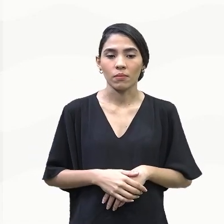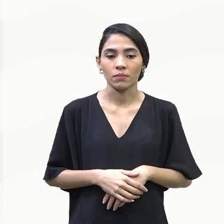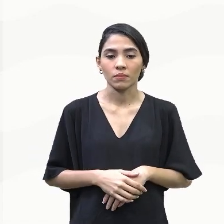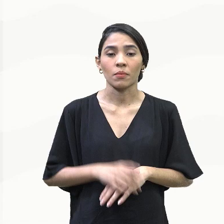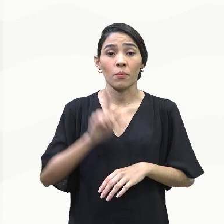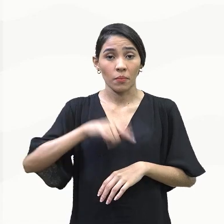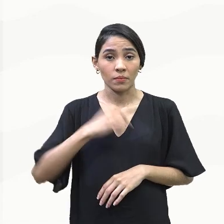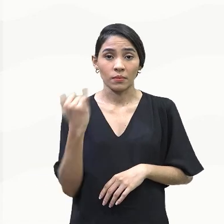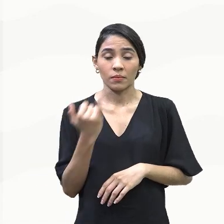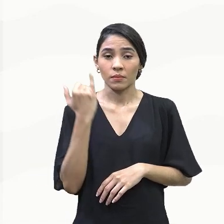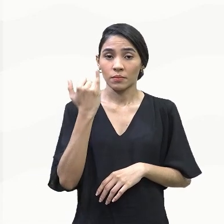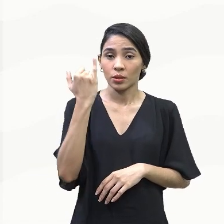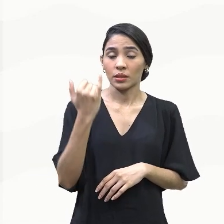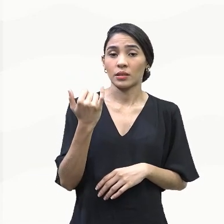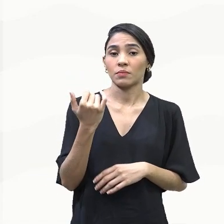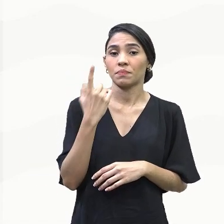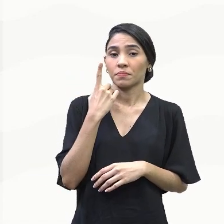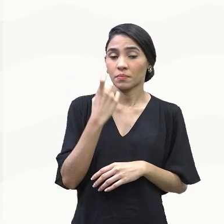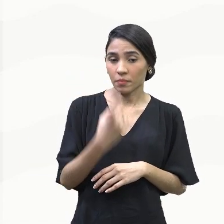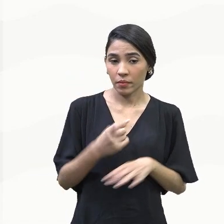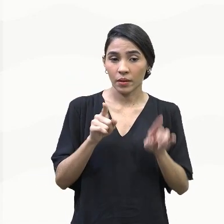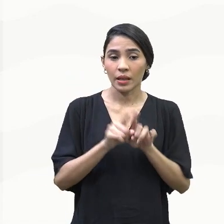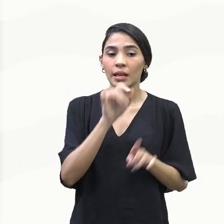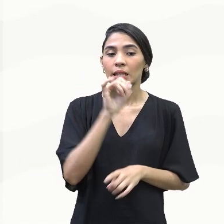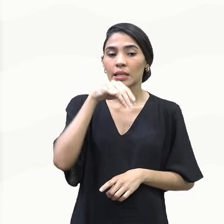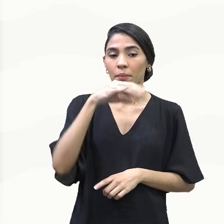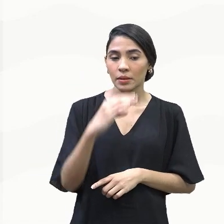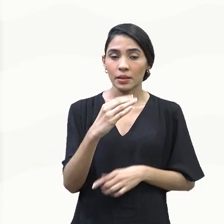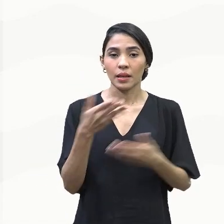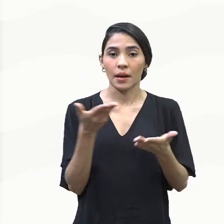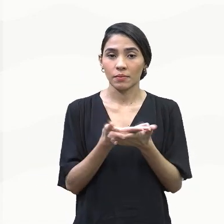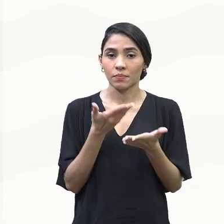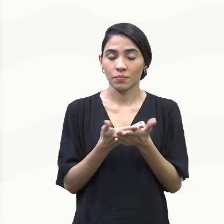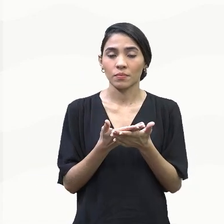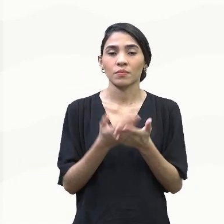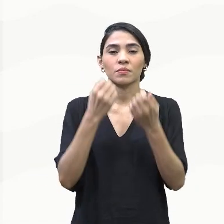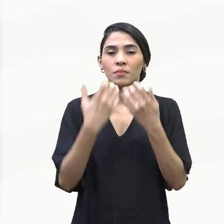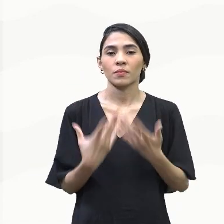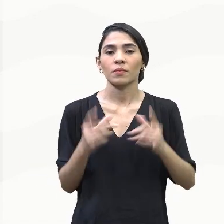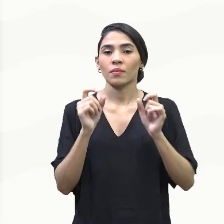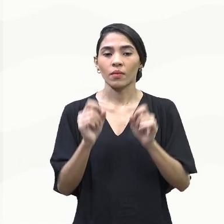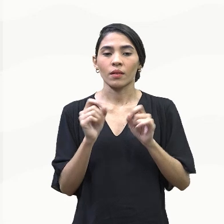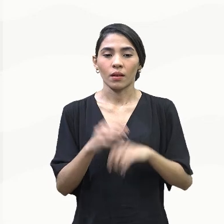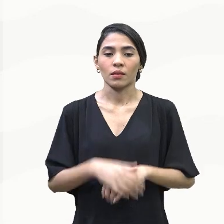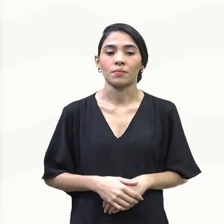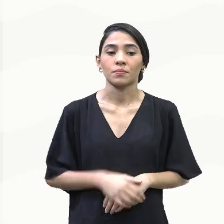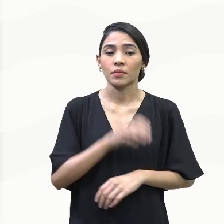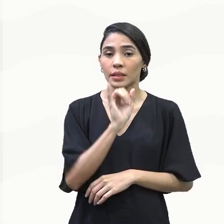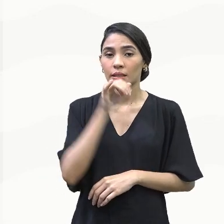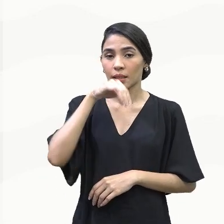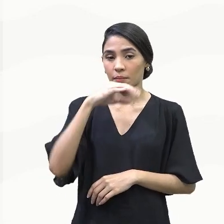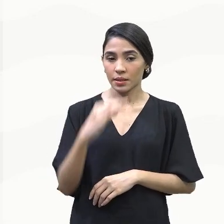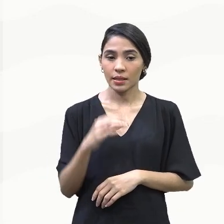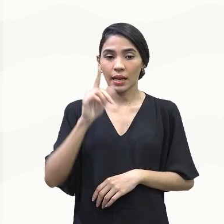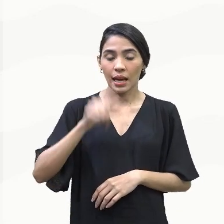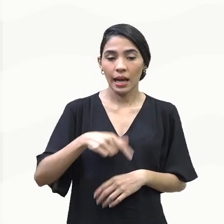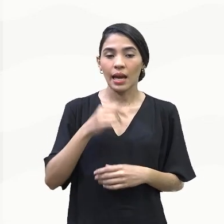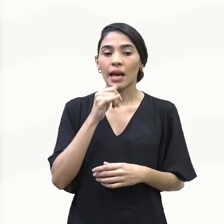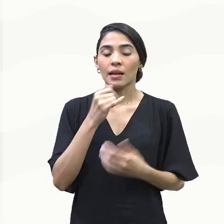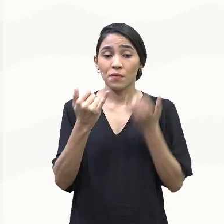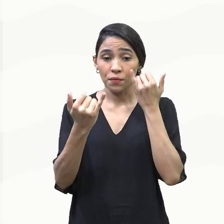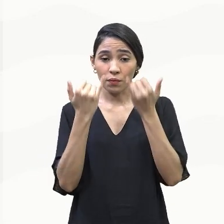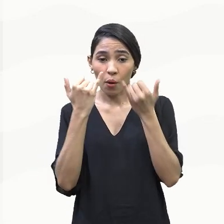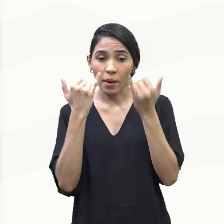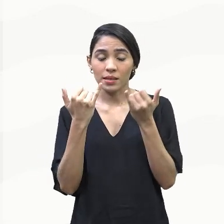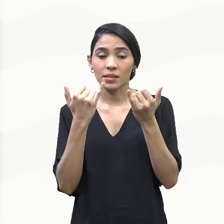É interessante saber sobre o IMC, e a aula de hoje está justamente para isso. O IMC é o índice